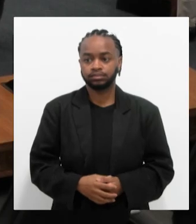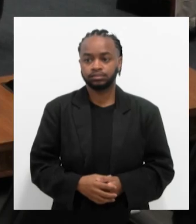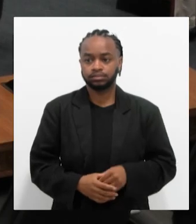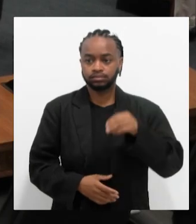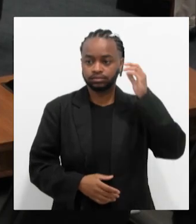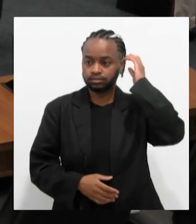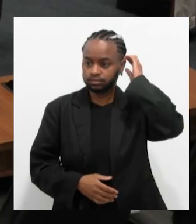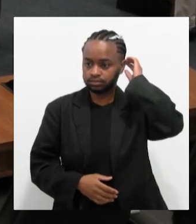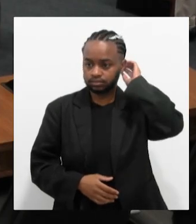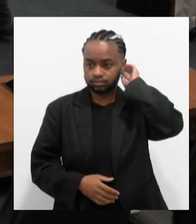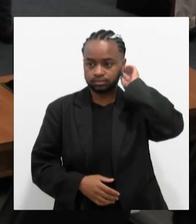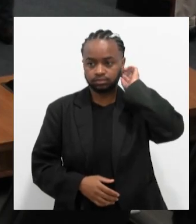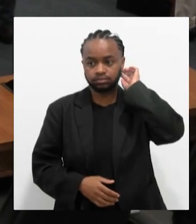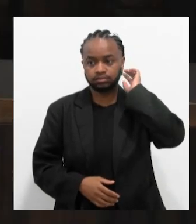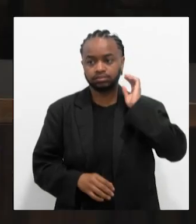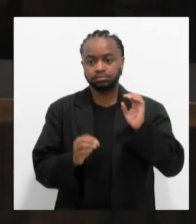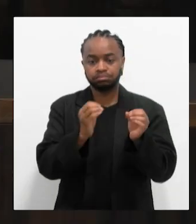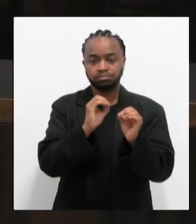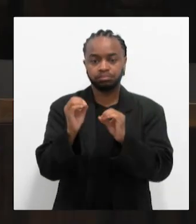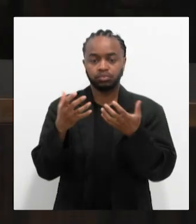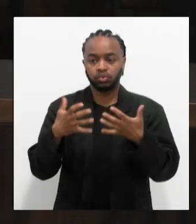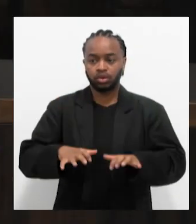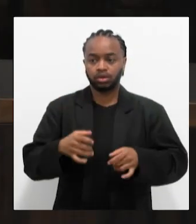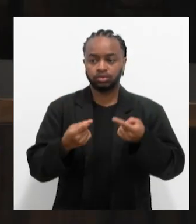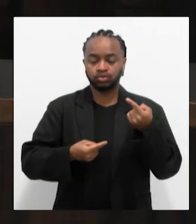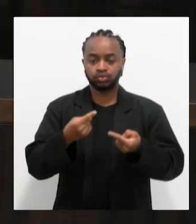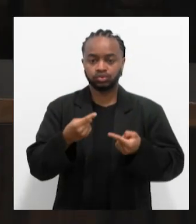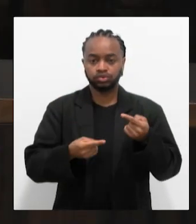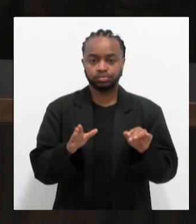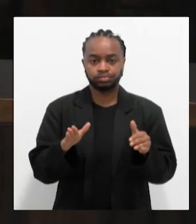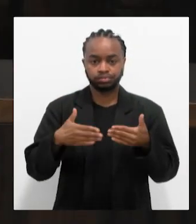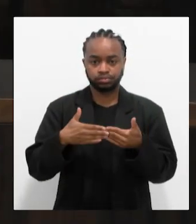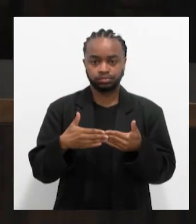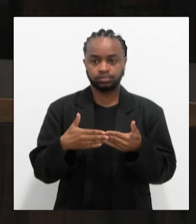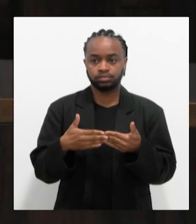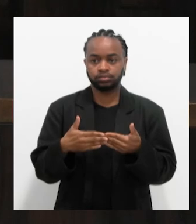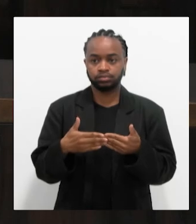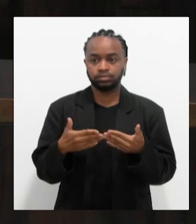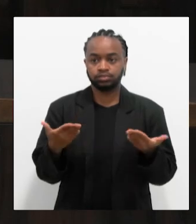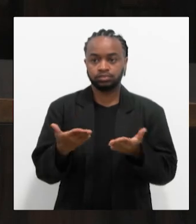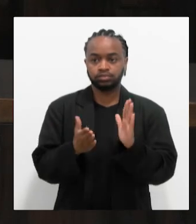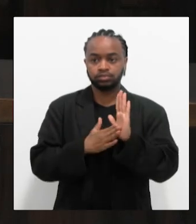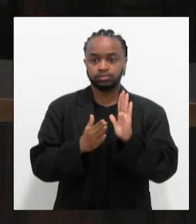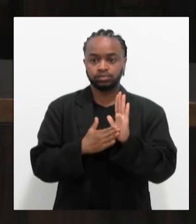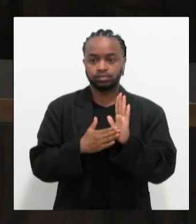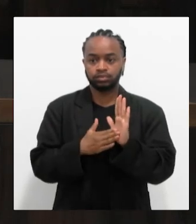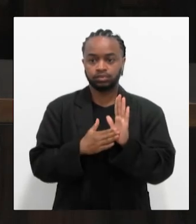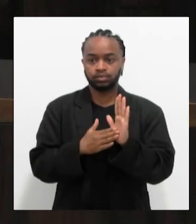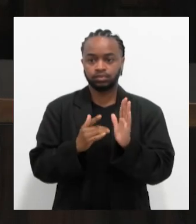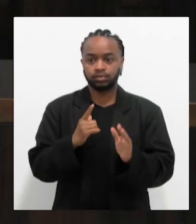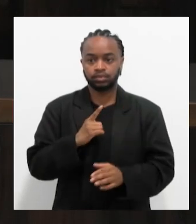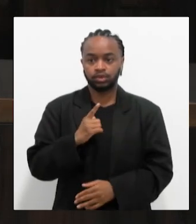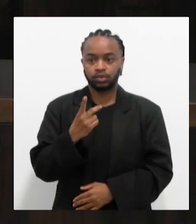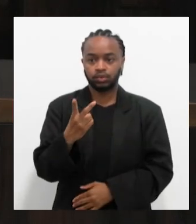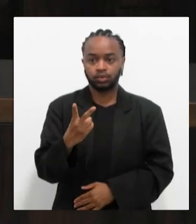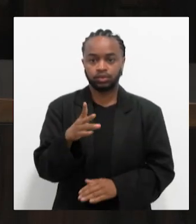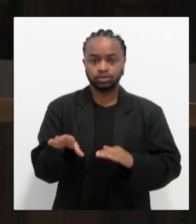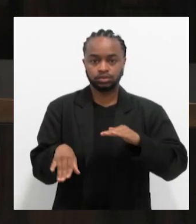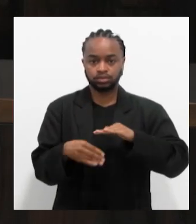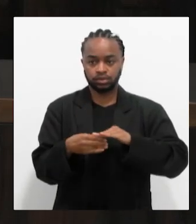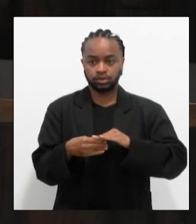discussão. Não havendo mais quem queira discutir, a presente proposta recebeu 2 emendas